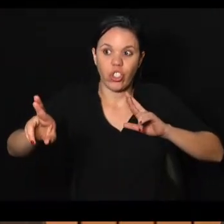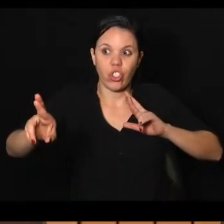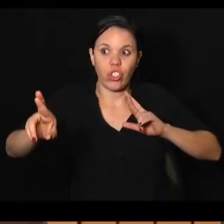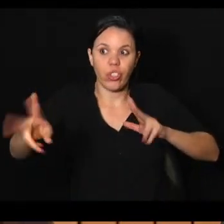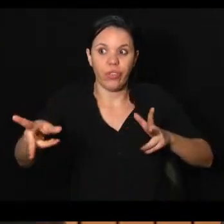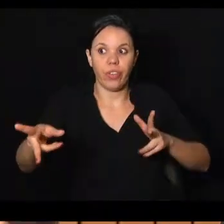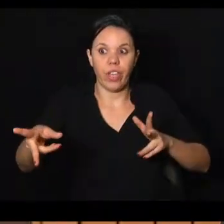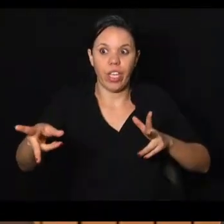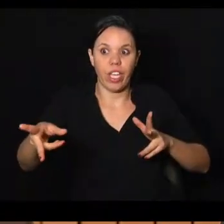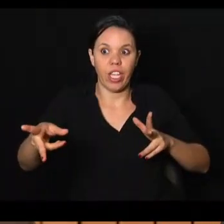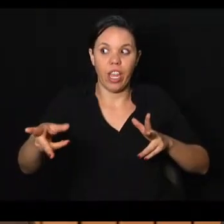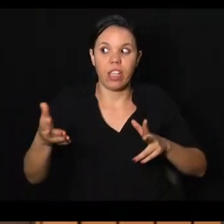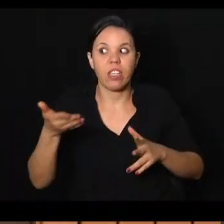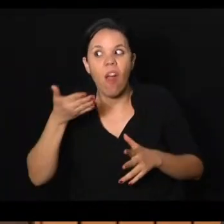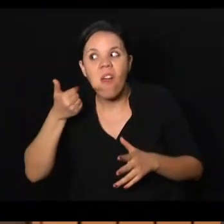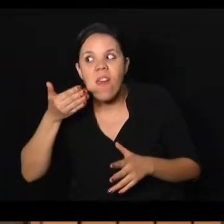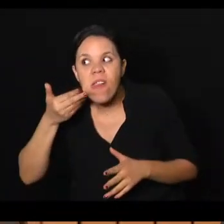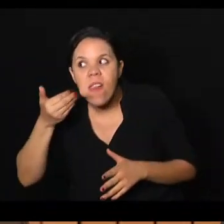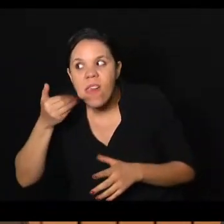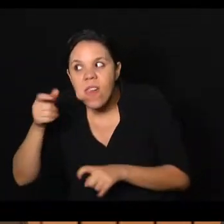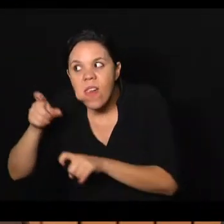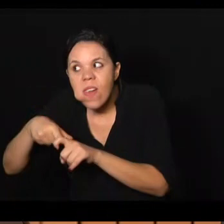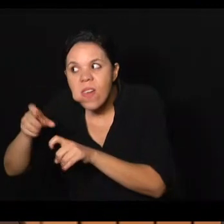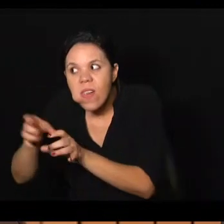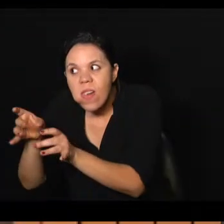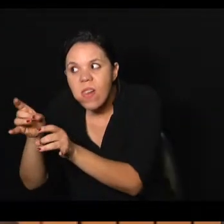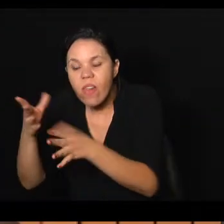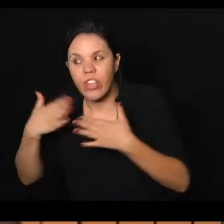sexual. No Disque 100,